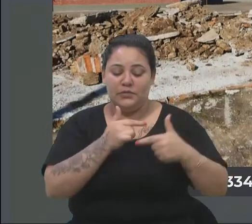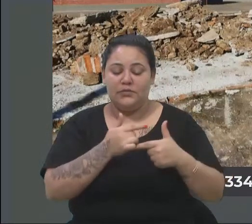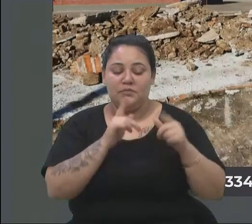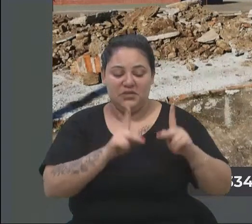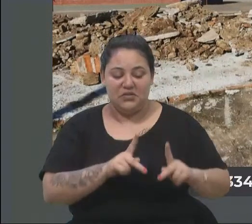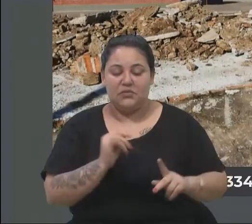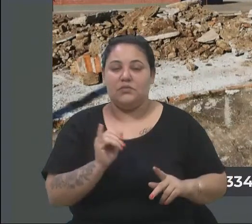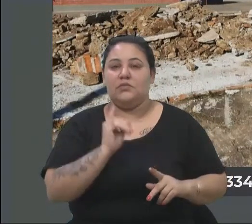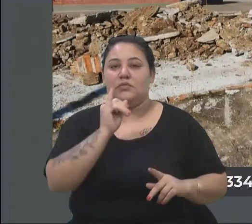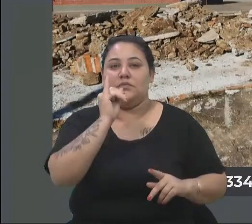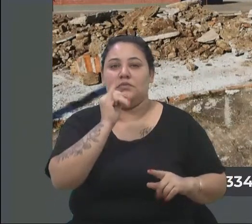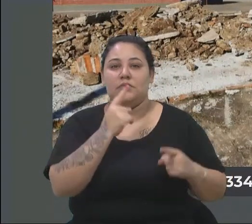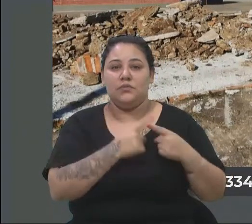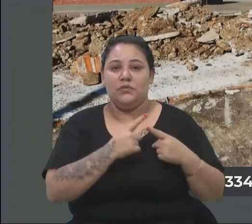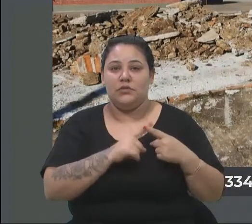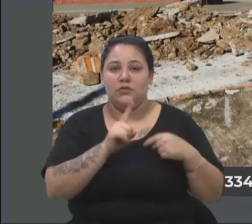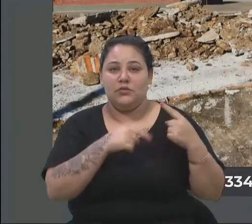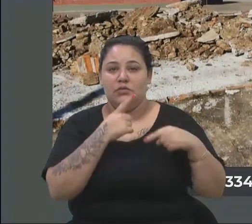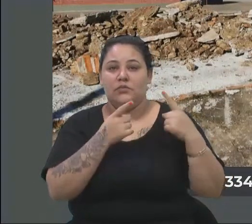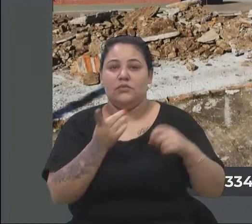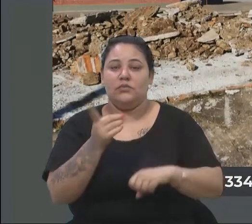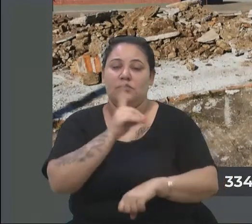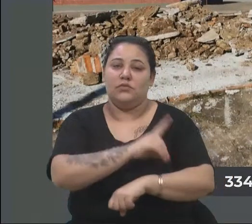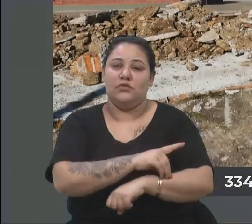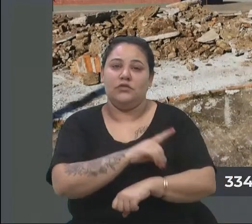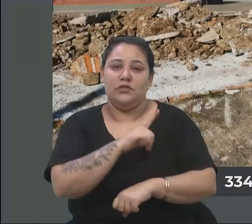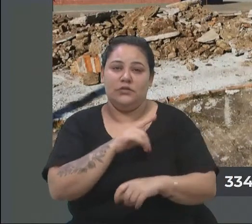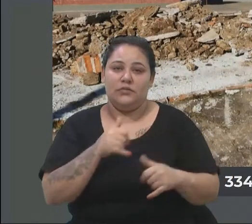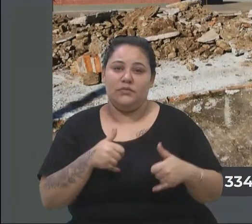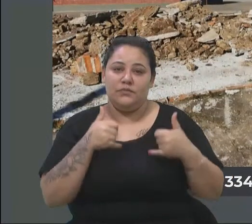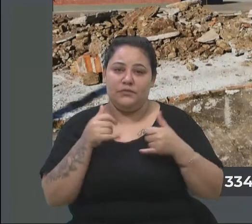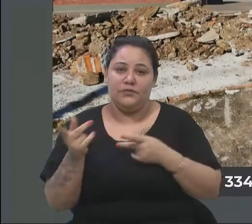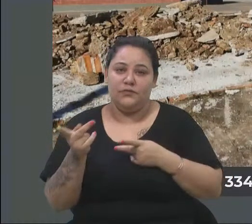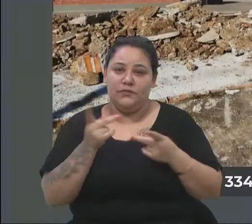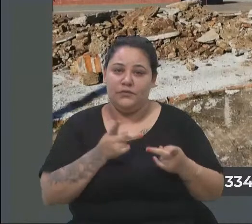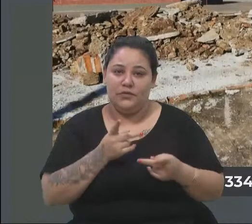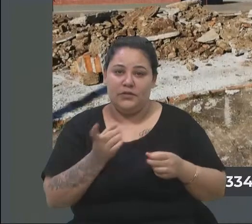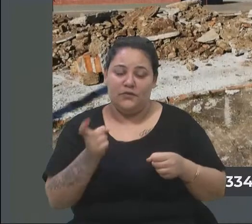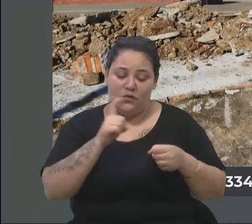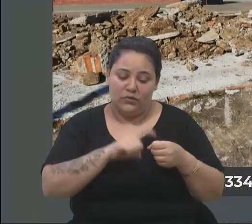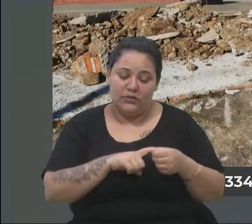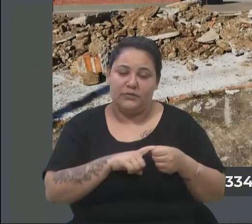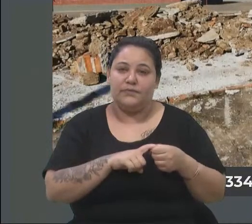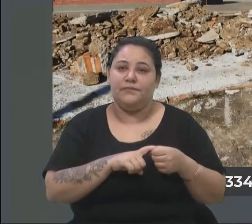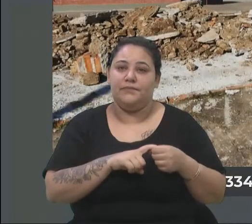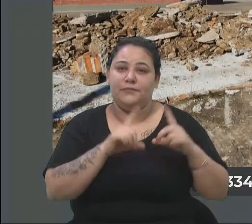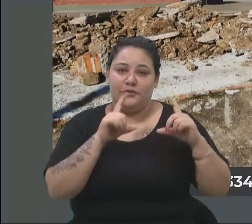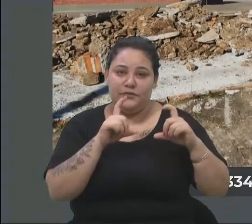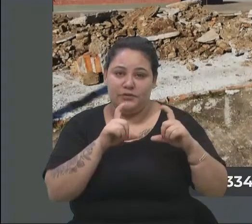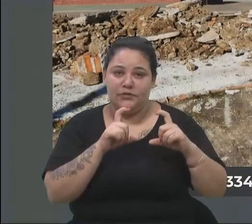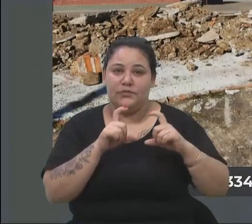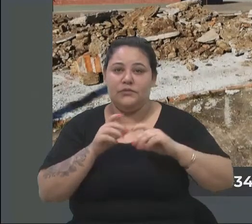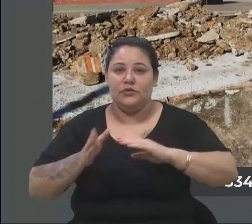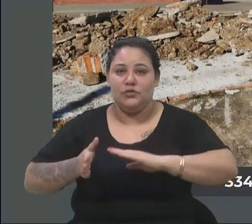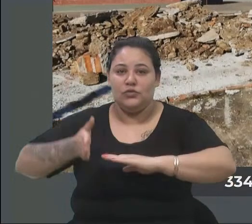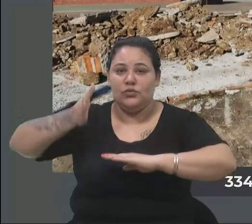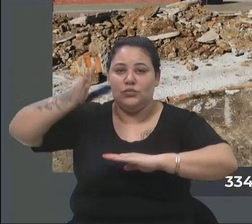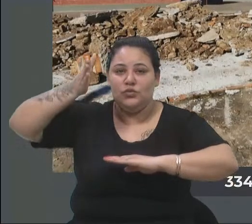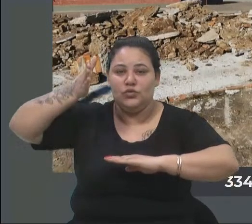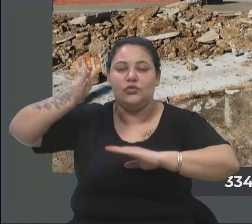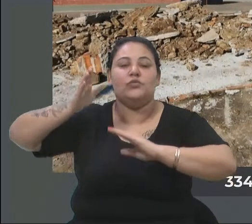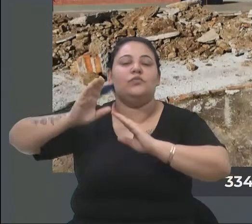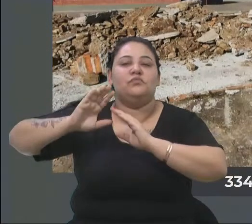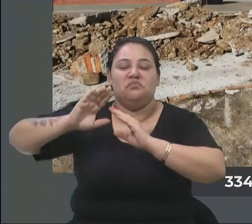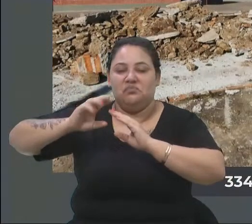pois, nos próximos dias, quero ter o privilégio de ir lá, tirar fotos, fazer vídeo com o muro todo ele feito